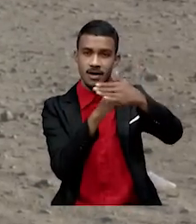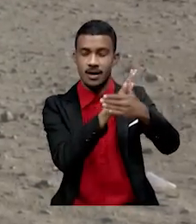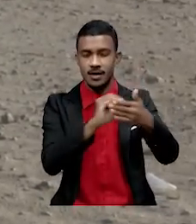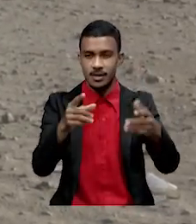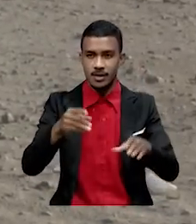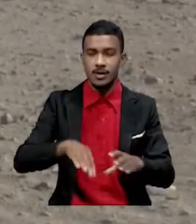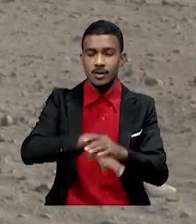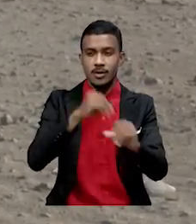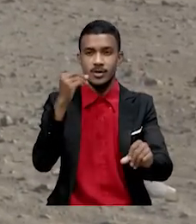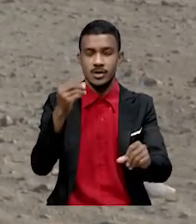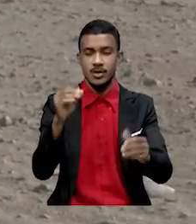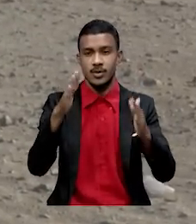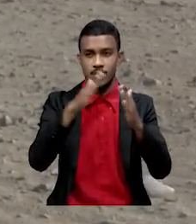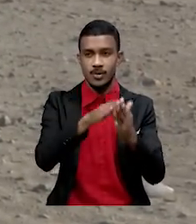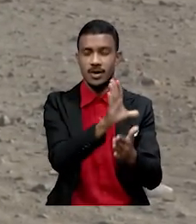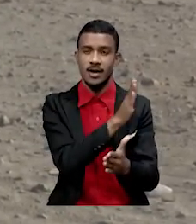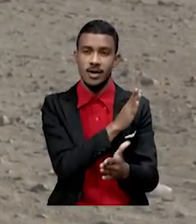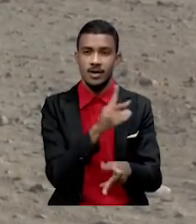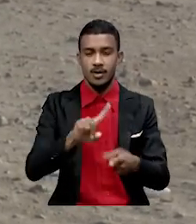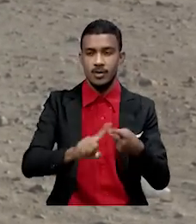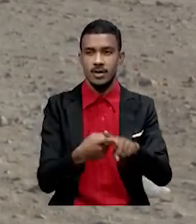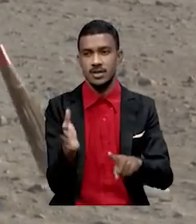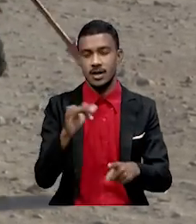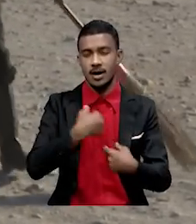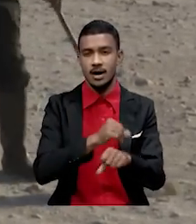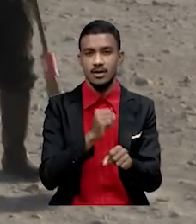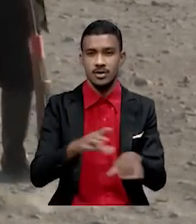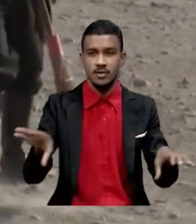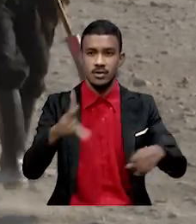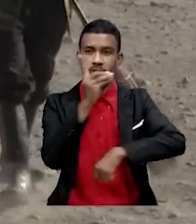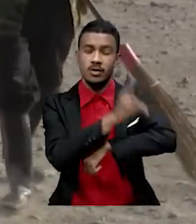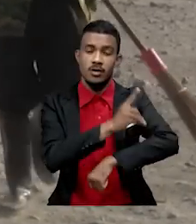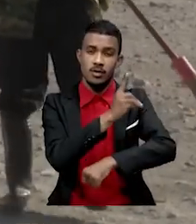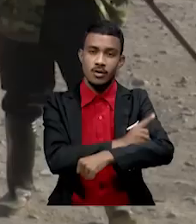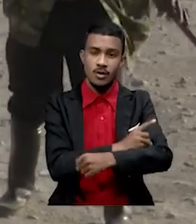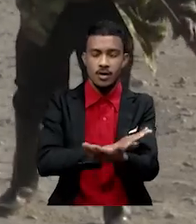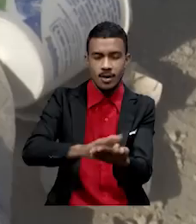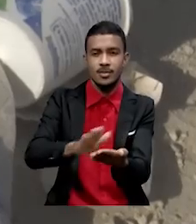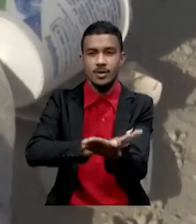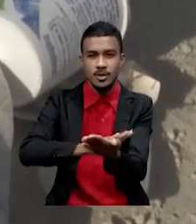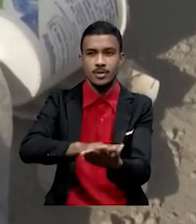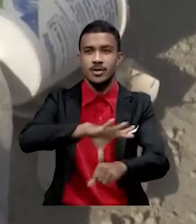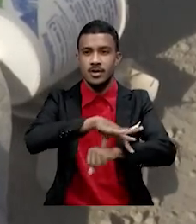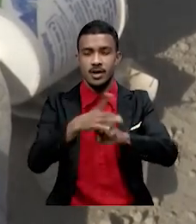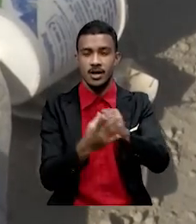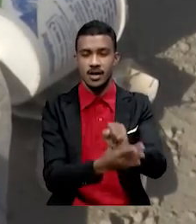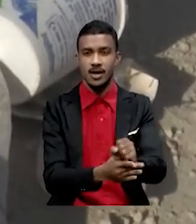bahei melun sireselo. Udi halau kenar lo loronian. Dasarai, iha bakau Vila Nova.